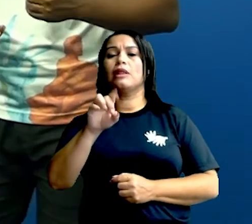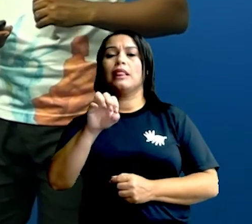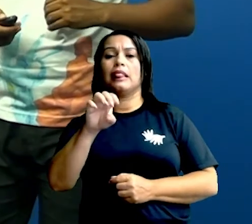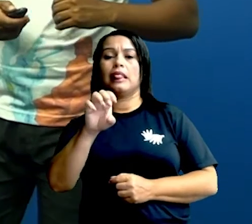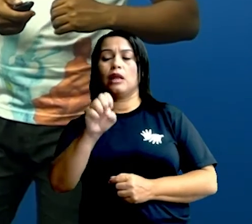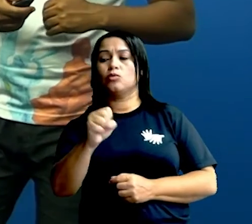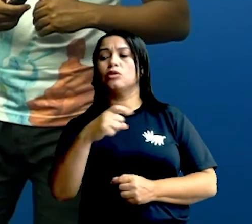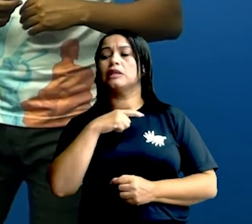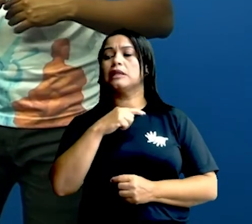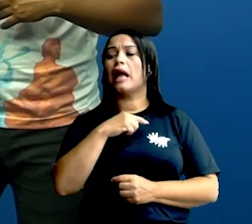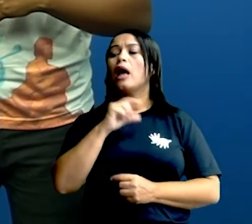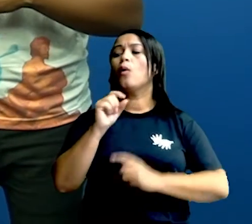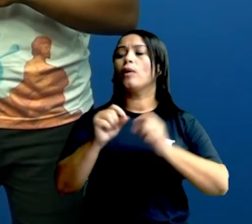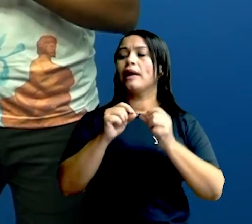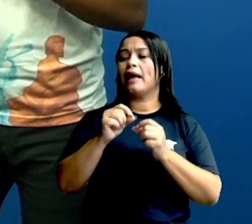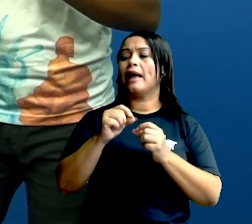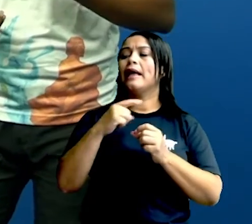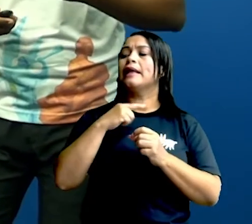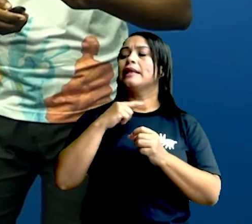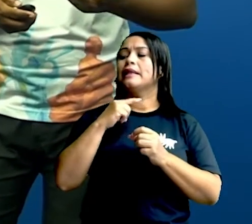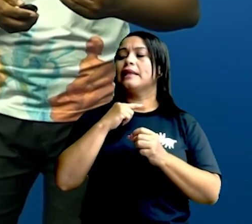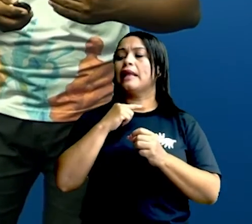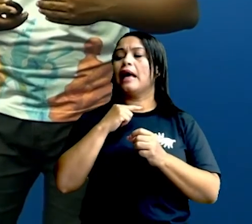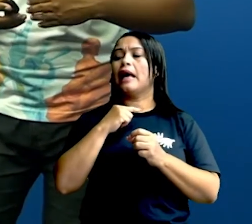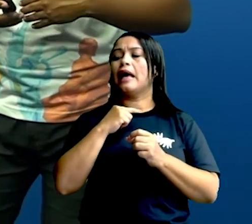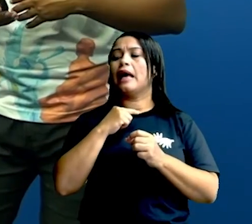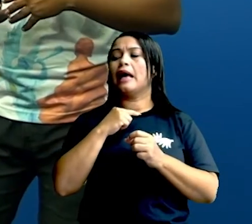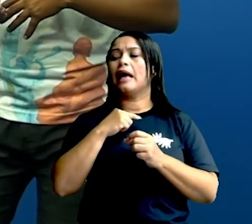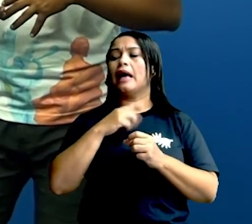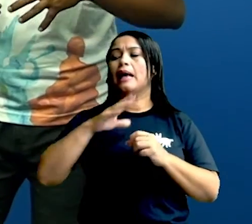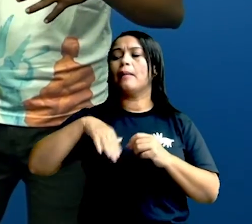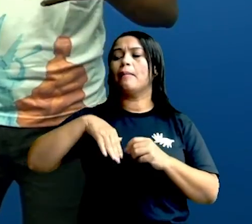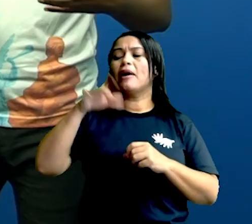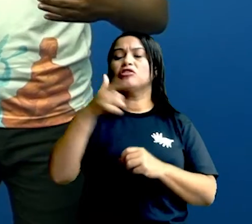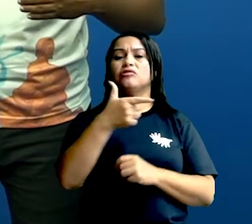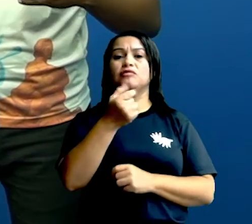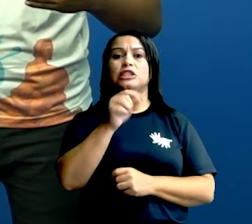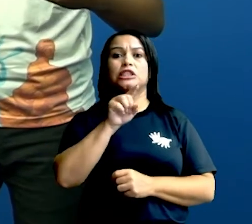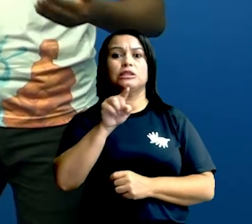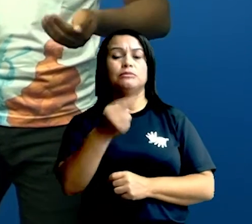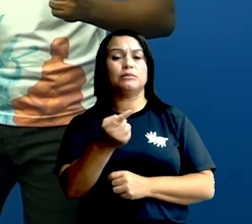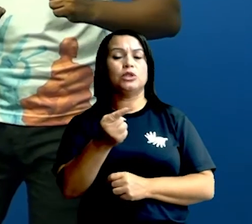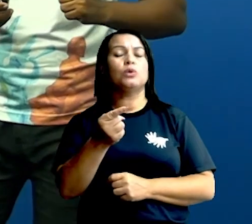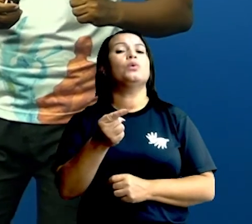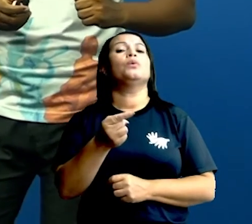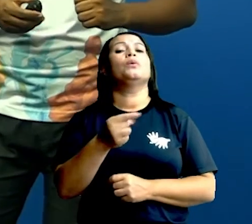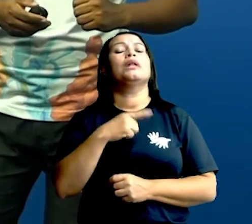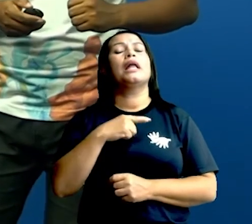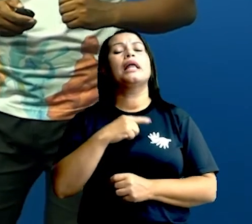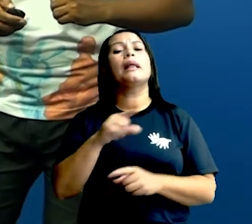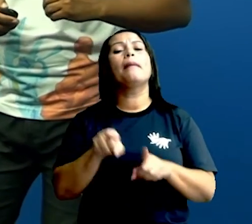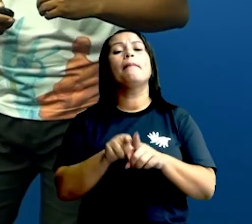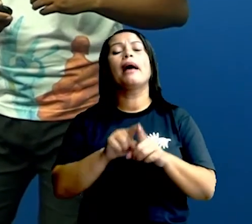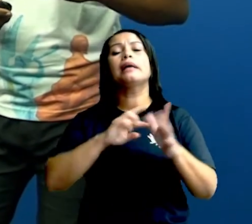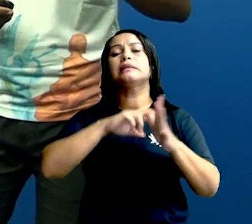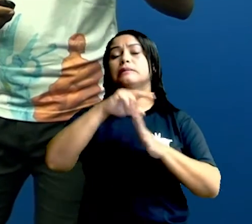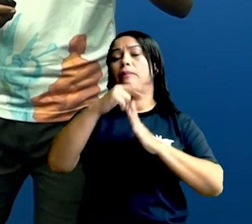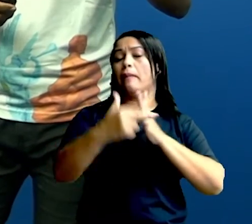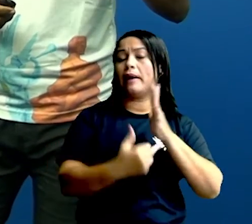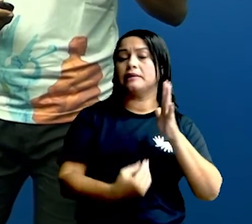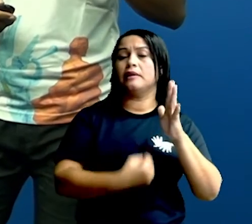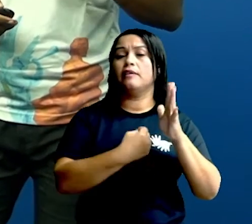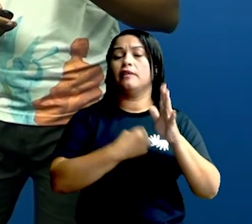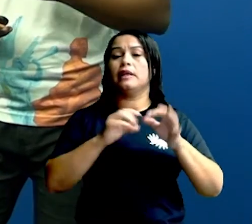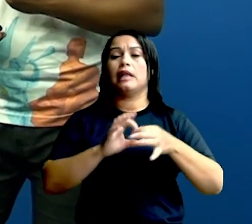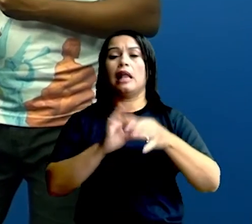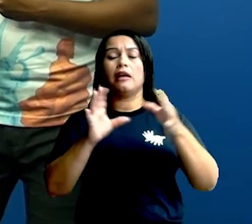o Ascaris, eles possuem mais de 20 mil espécies, são parasitários e também de vida livre e possuem